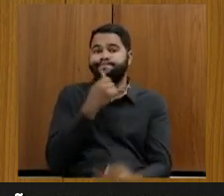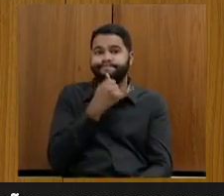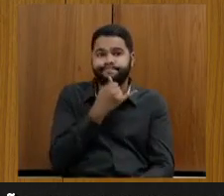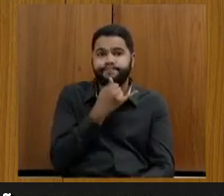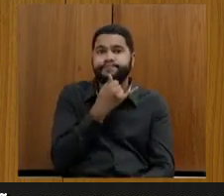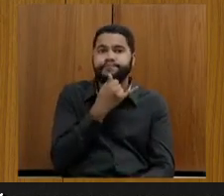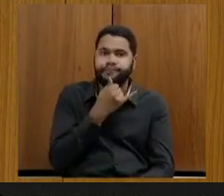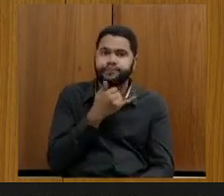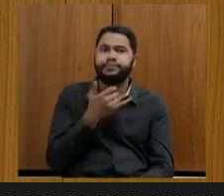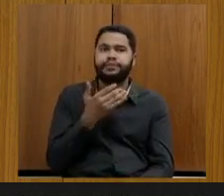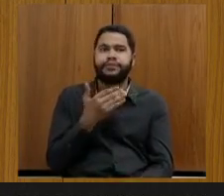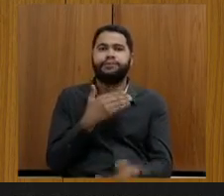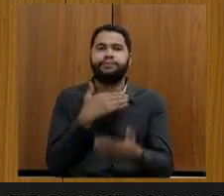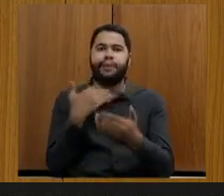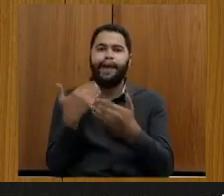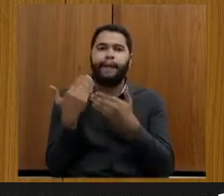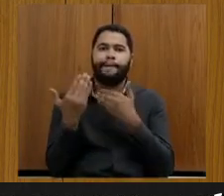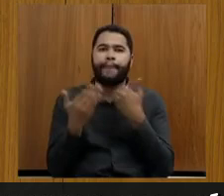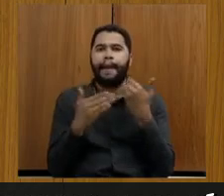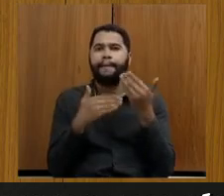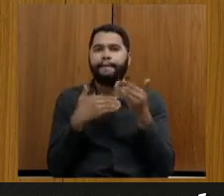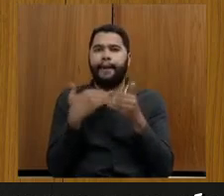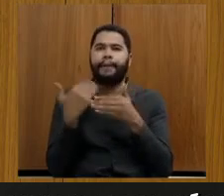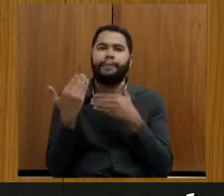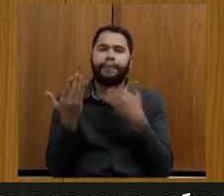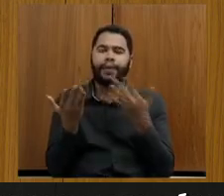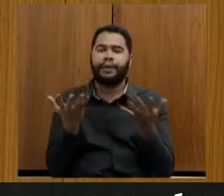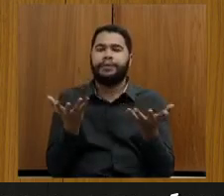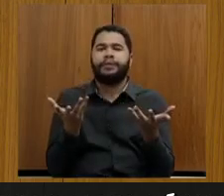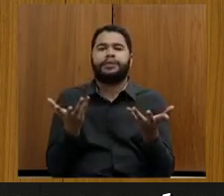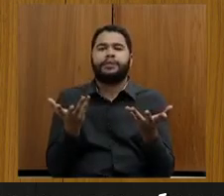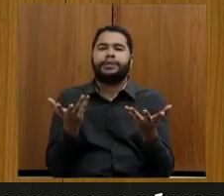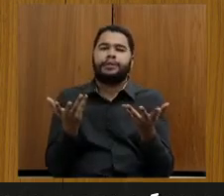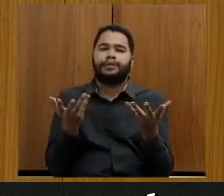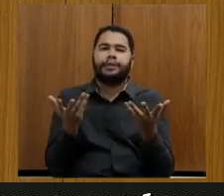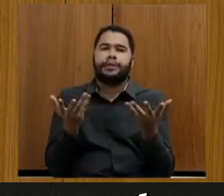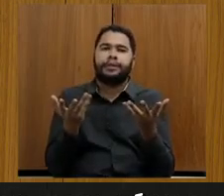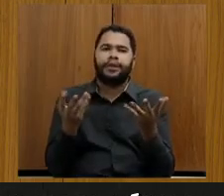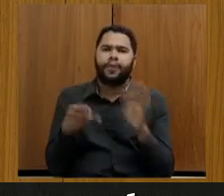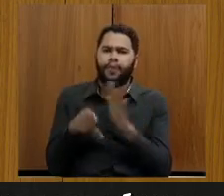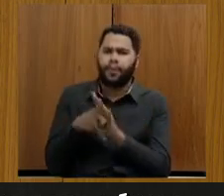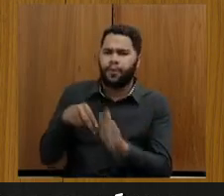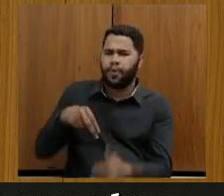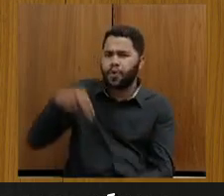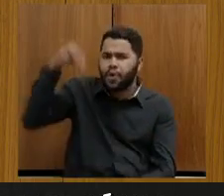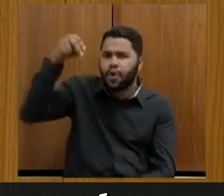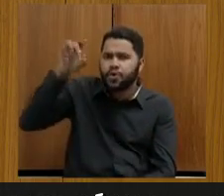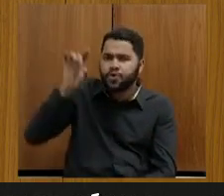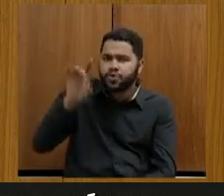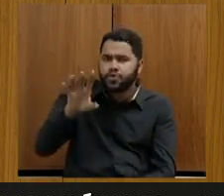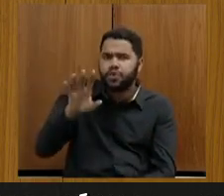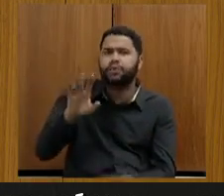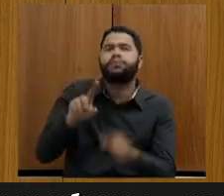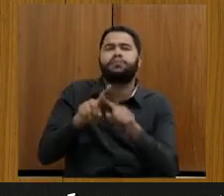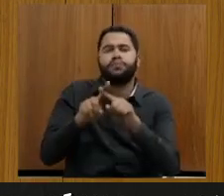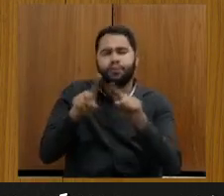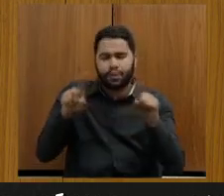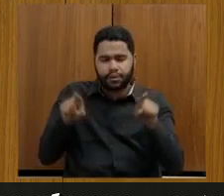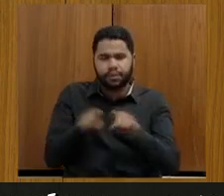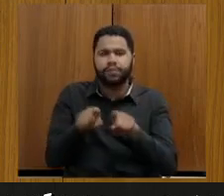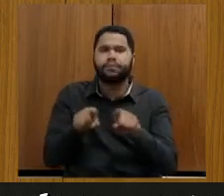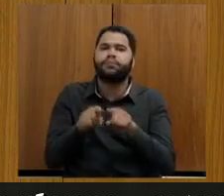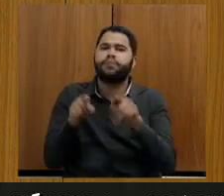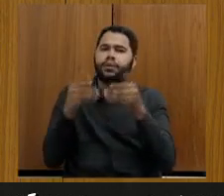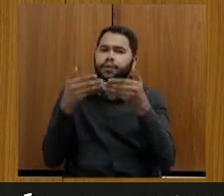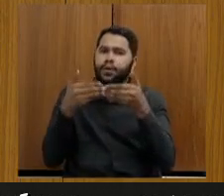infelizmente ainda matam muito no estado não está exatamente na Região Norte em que o Senhor a tua Mas nós vamos